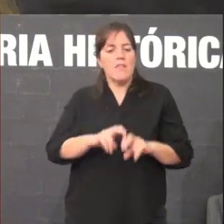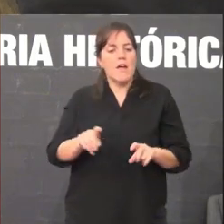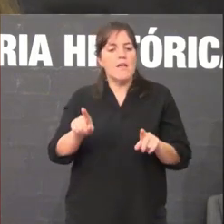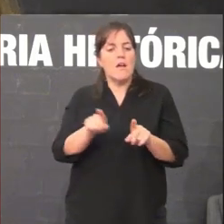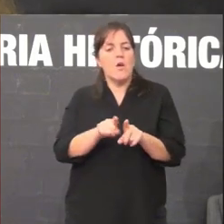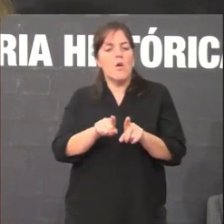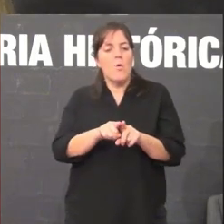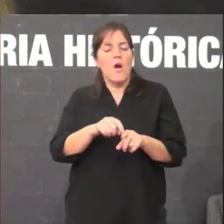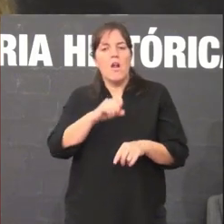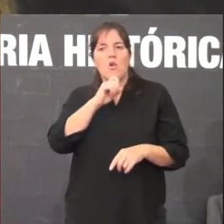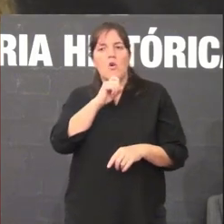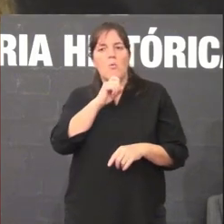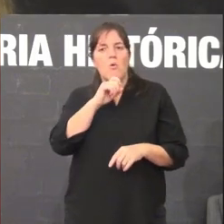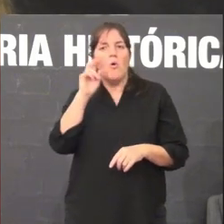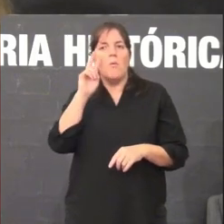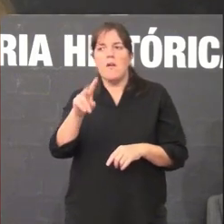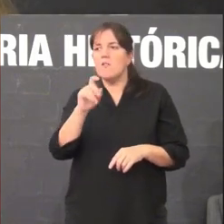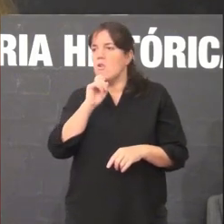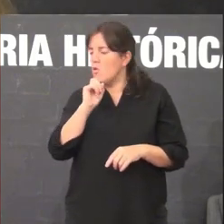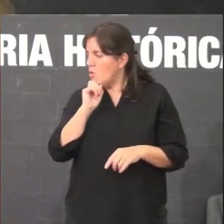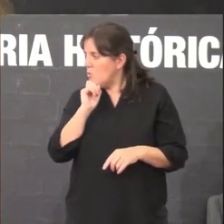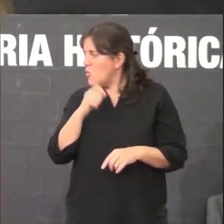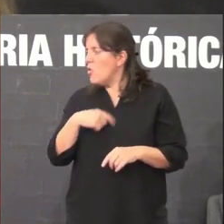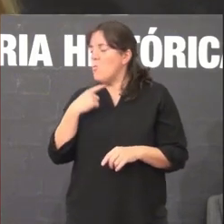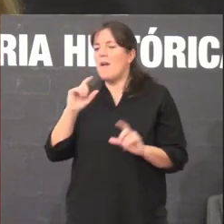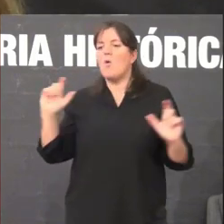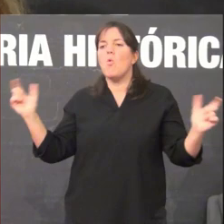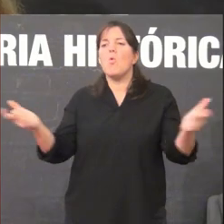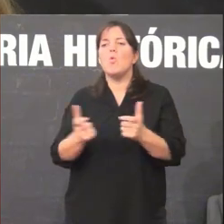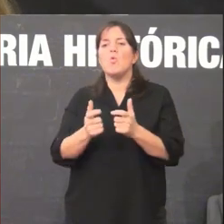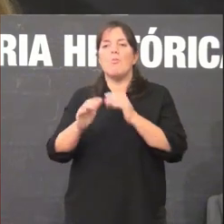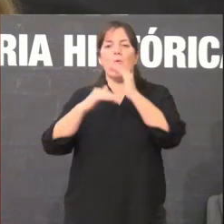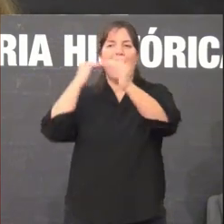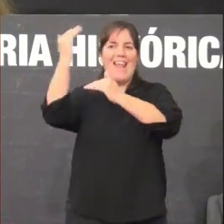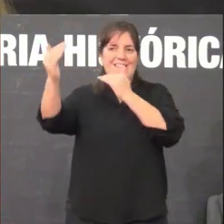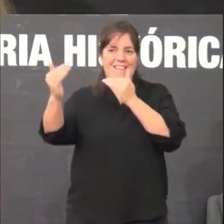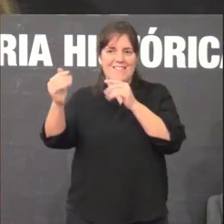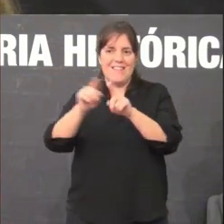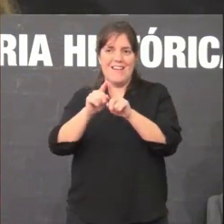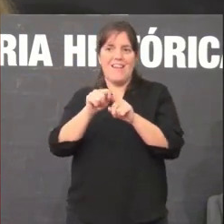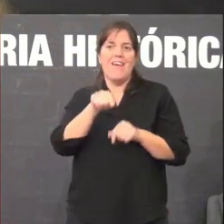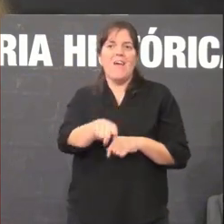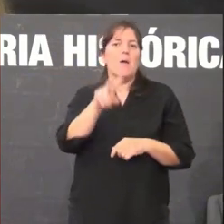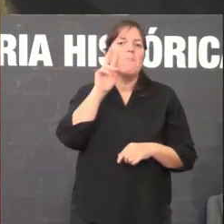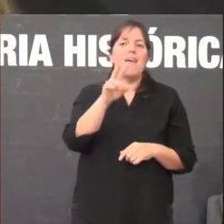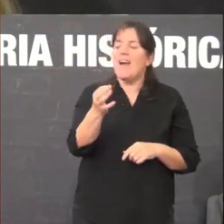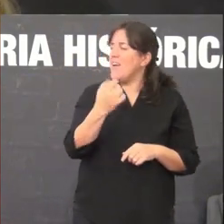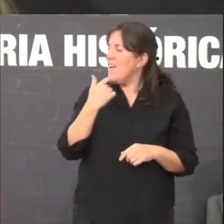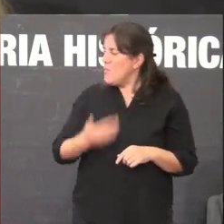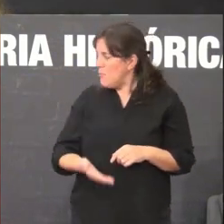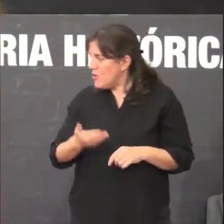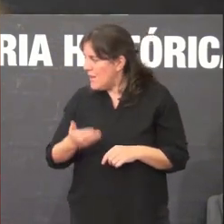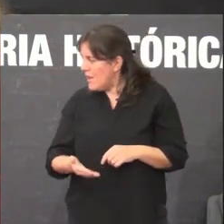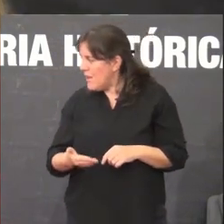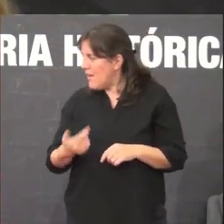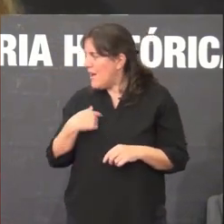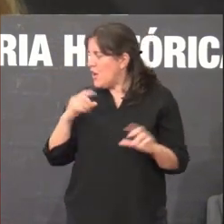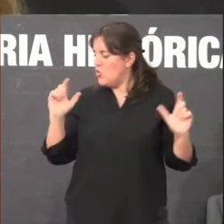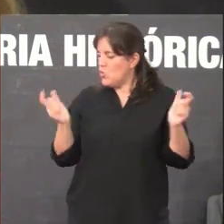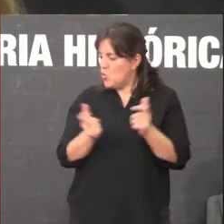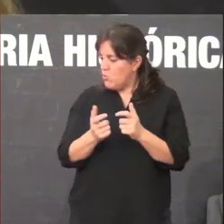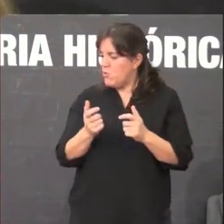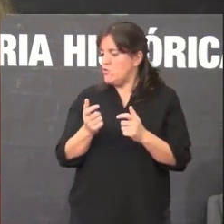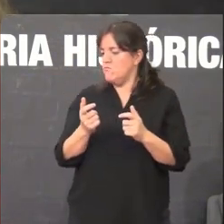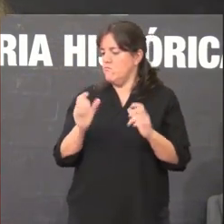em conta, sobretudo, uma leitura elitista, que dava importância, essencialmente, aos partidos